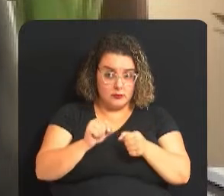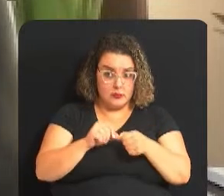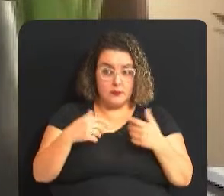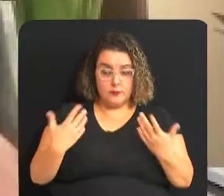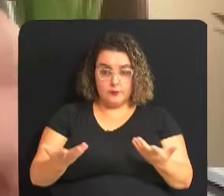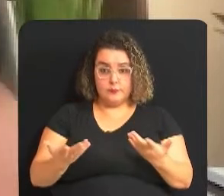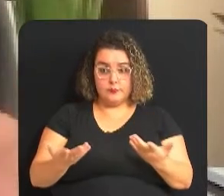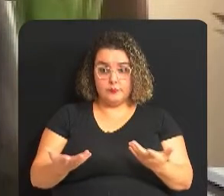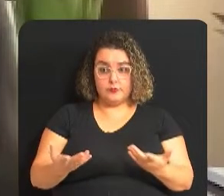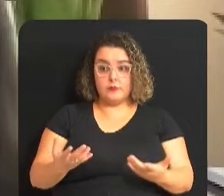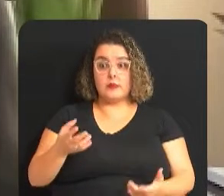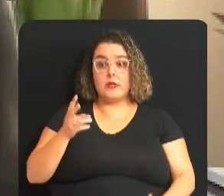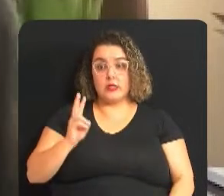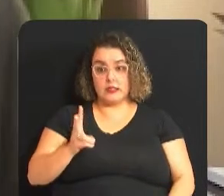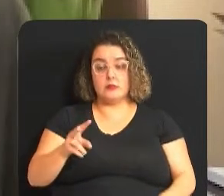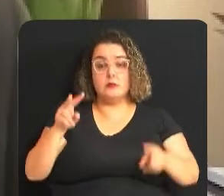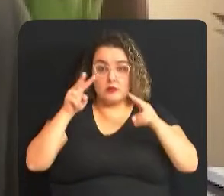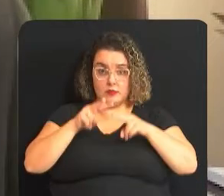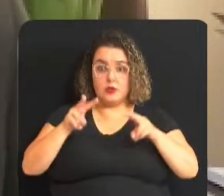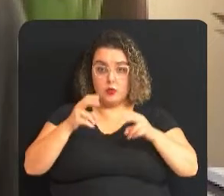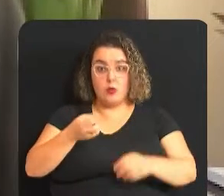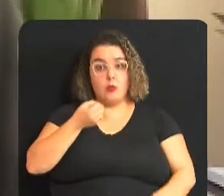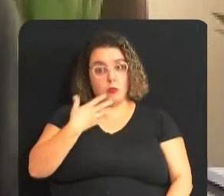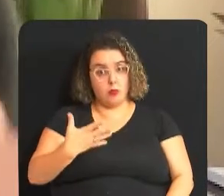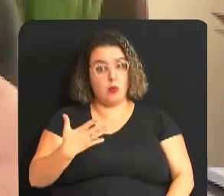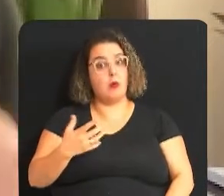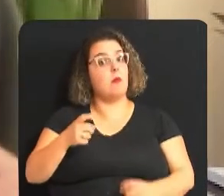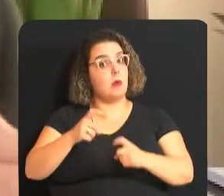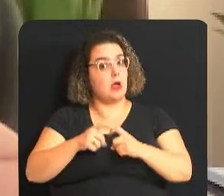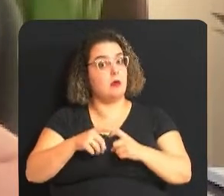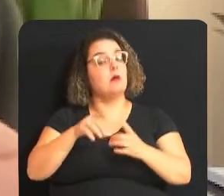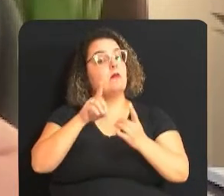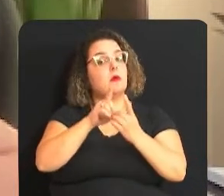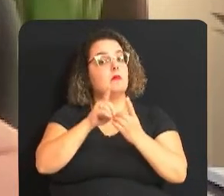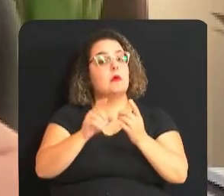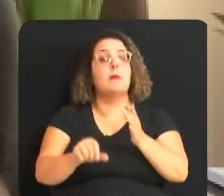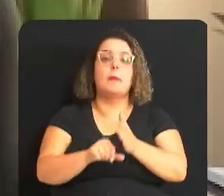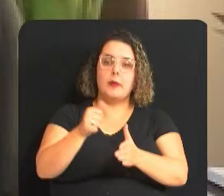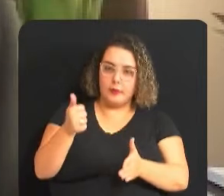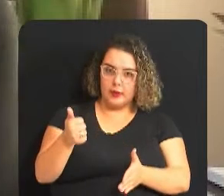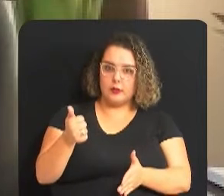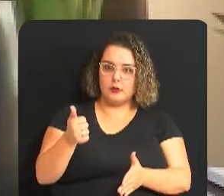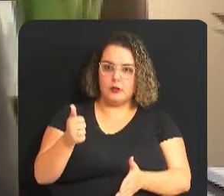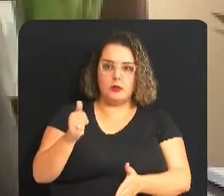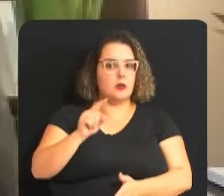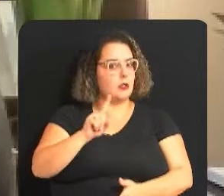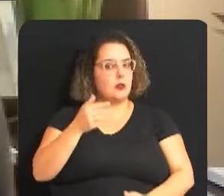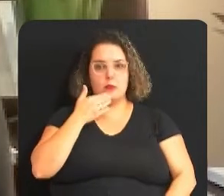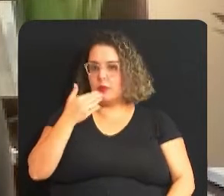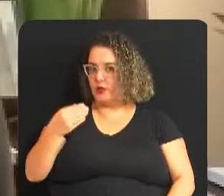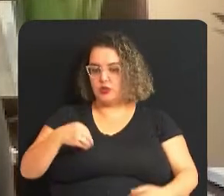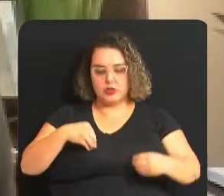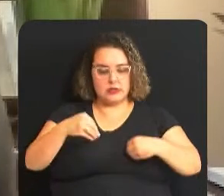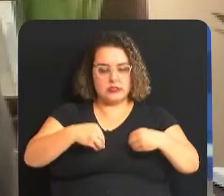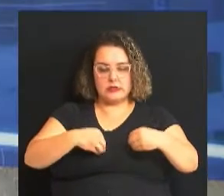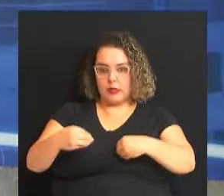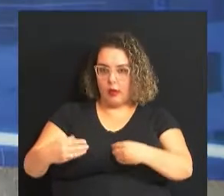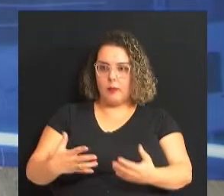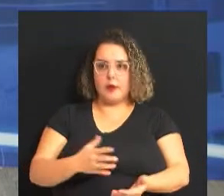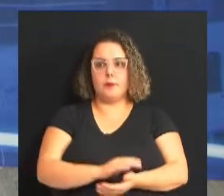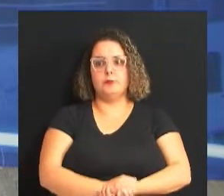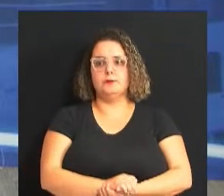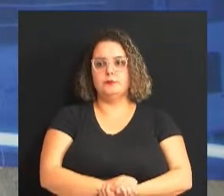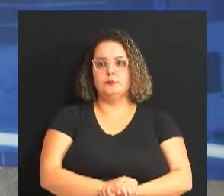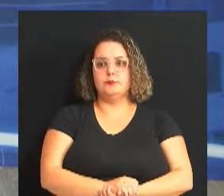Então, sempre veja o seguinte, o bom médico vai fazer a consulta primeiro, não pedir exame. E doutor,